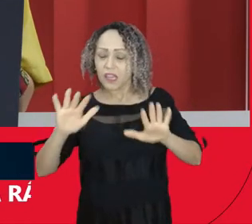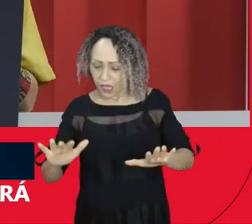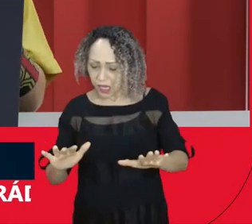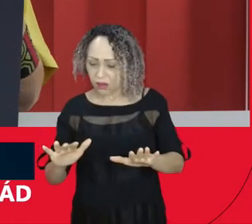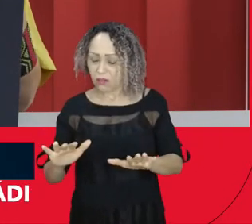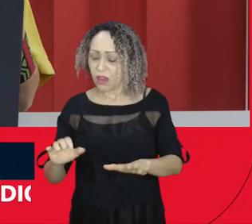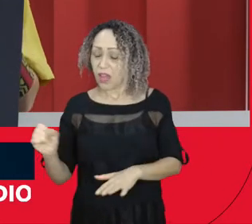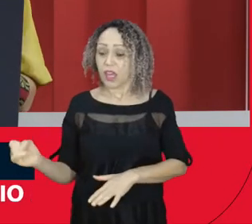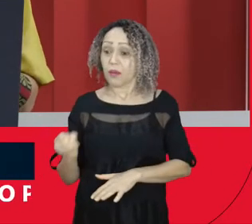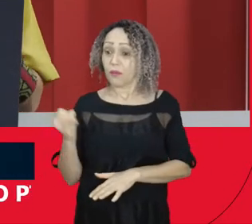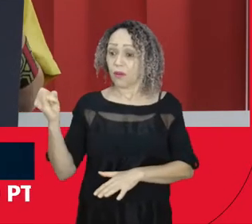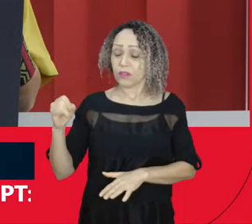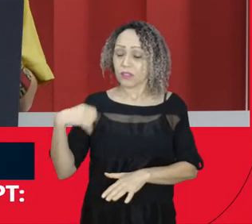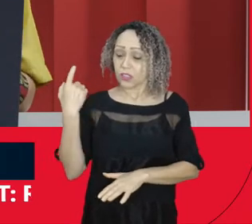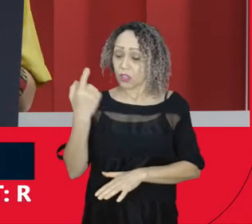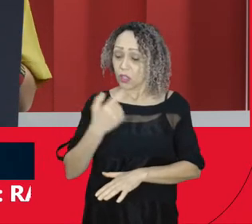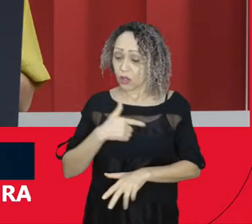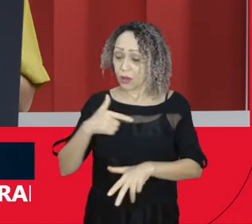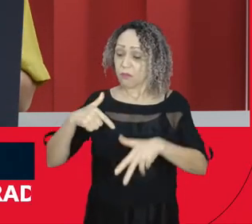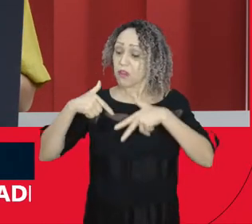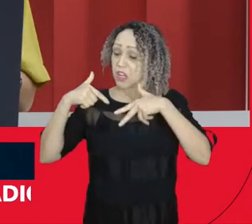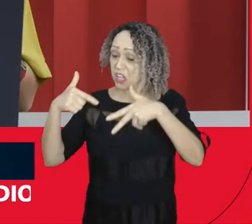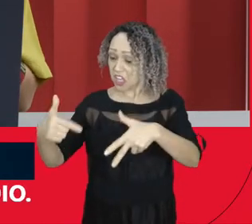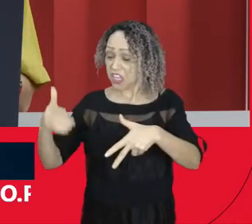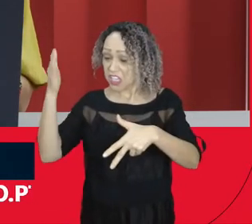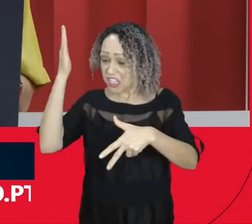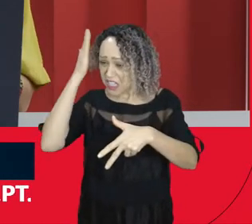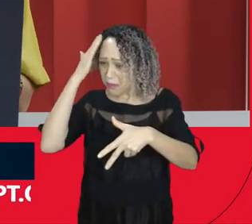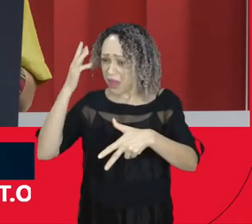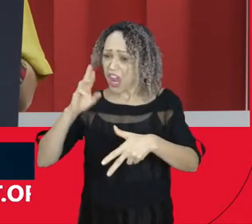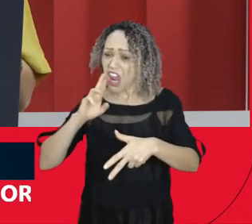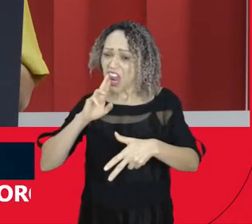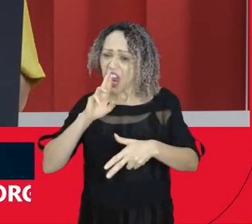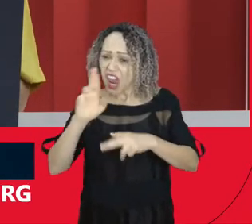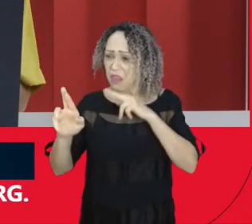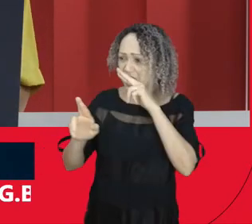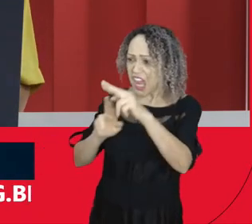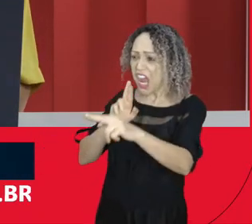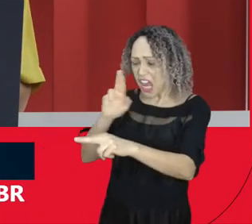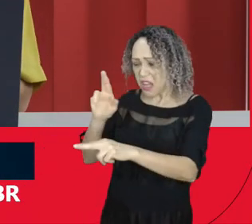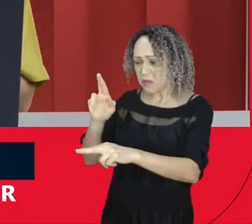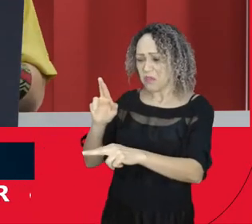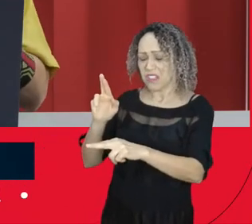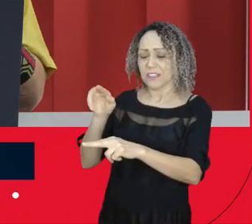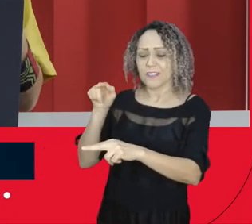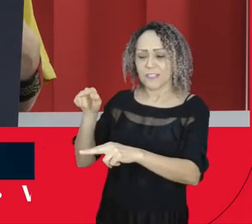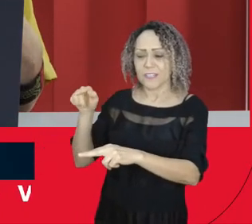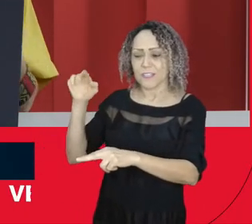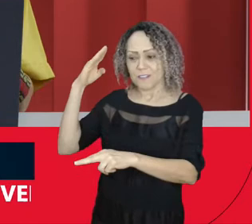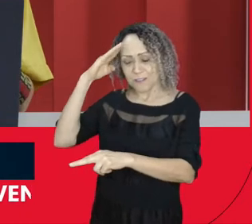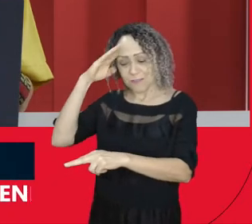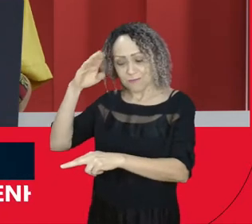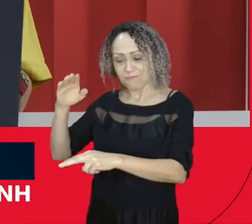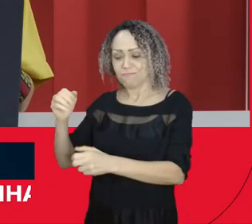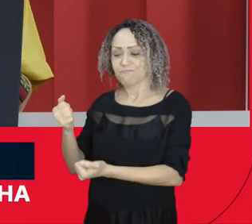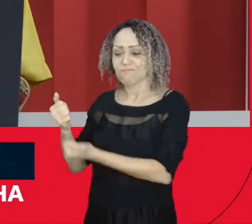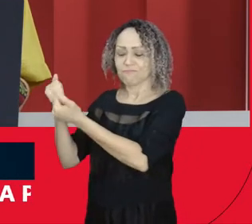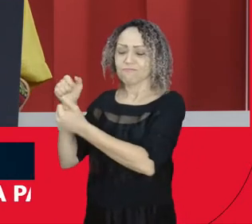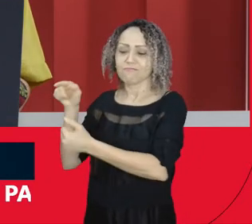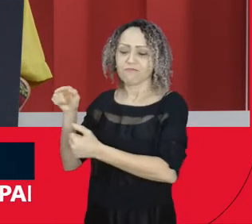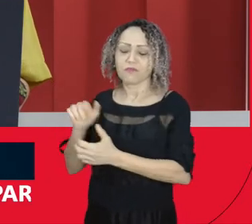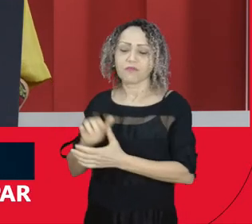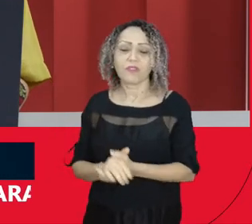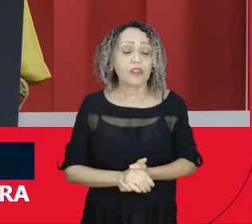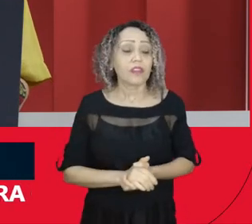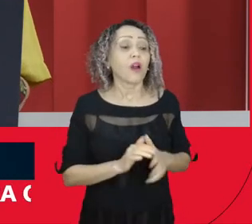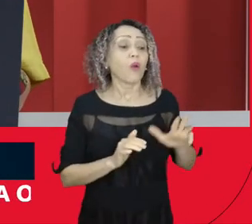na ponta da língua, só Lula garante a continuidade do Auxílio Brasil, voltando a ser Bolsa Família e dentro da estruturação que um